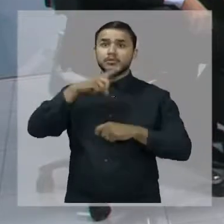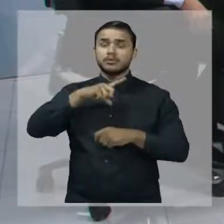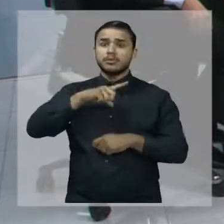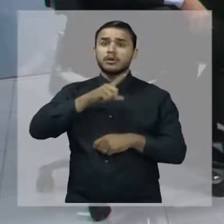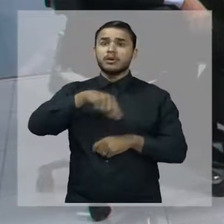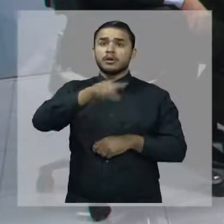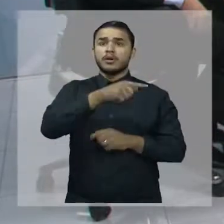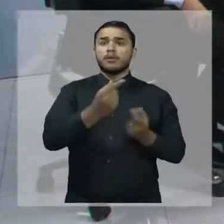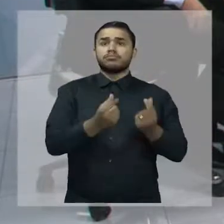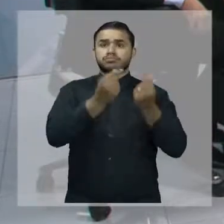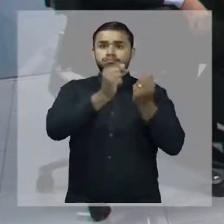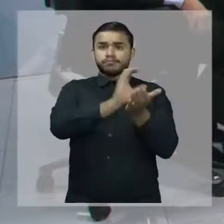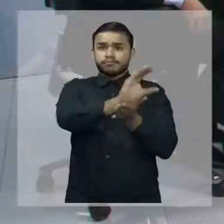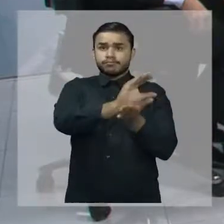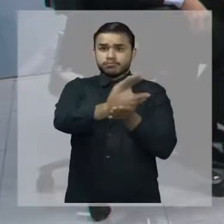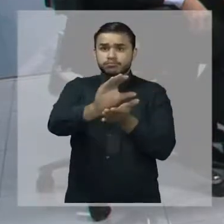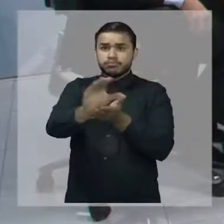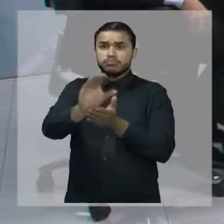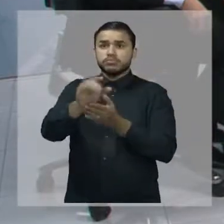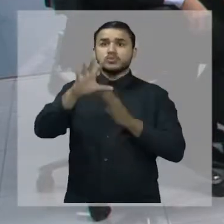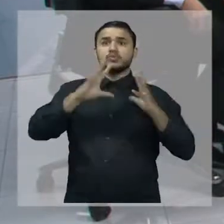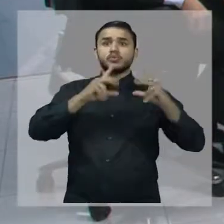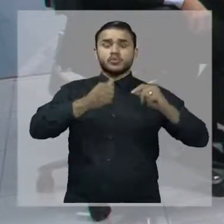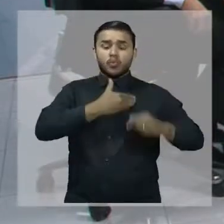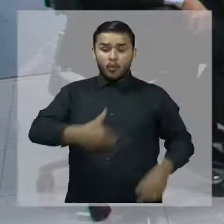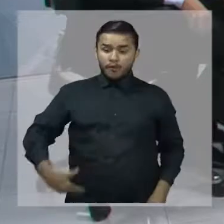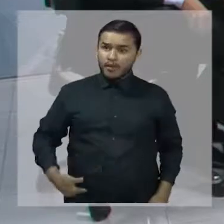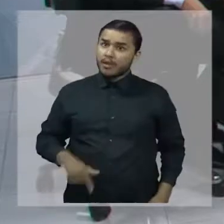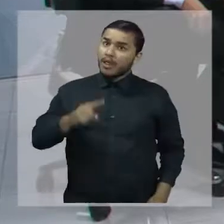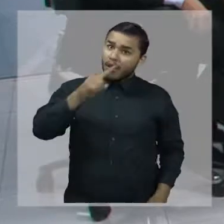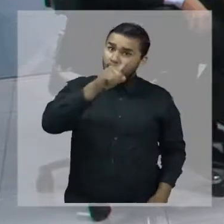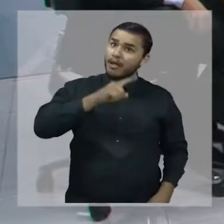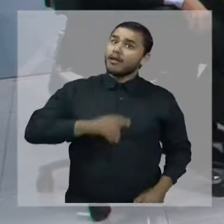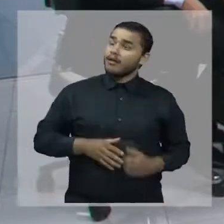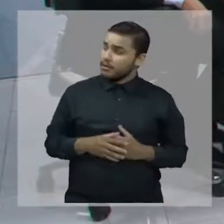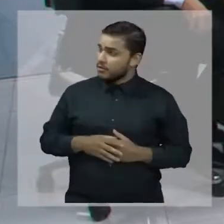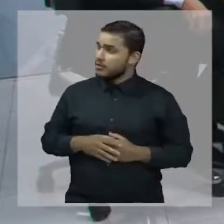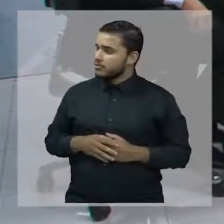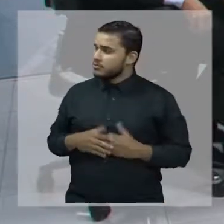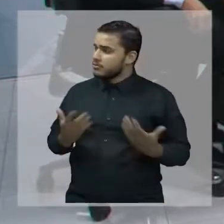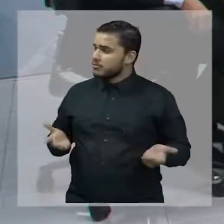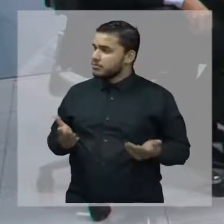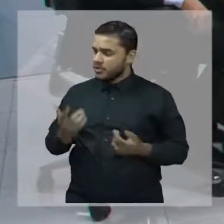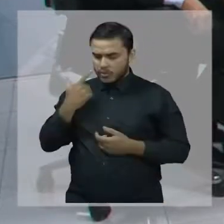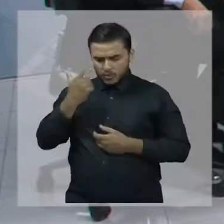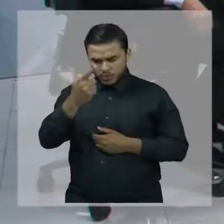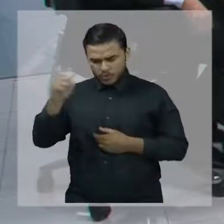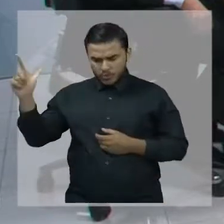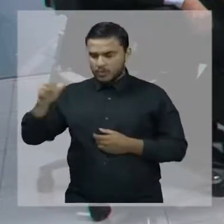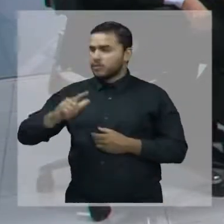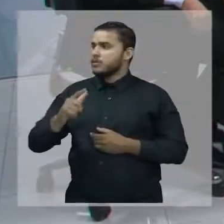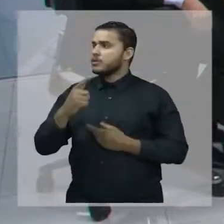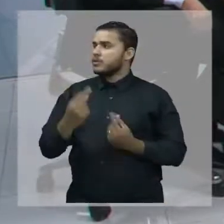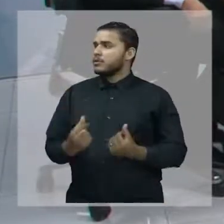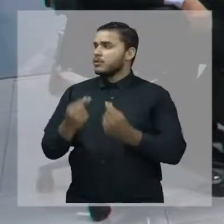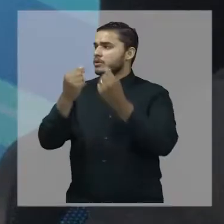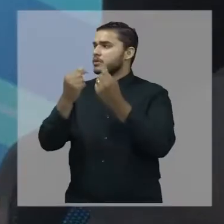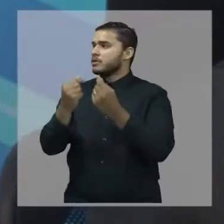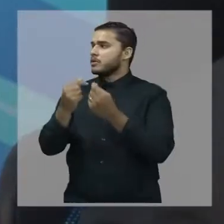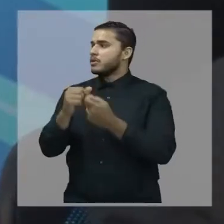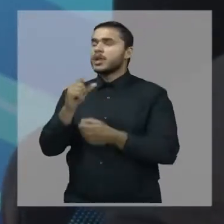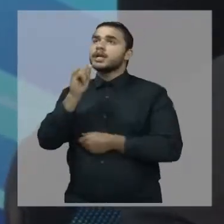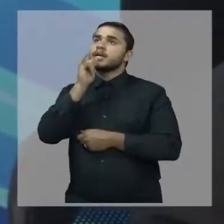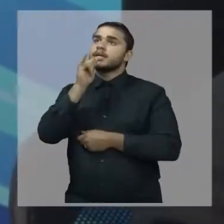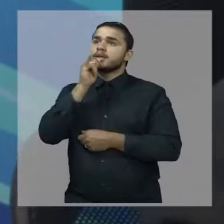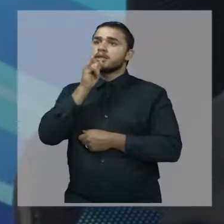ele pode citar uma outra economia, que são, por exemplo, as economias escandinavas, ou mesmo a França, mesmo a